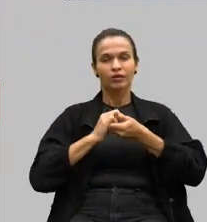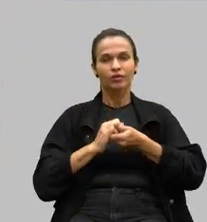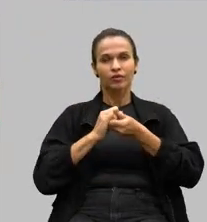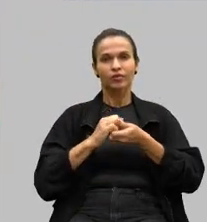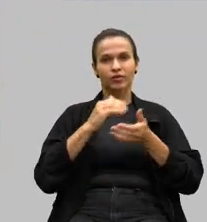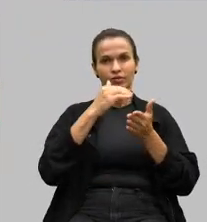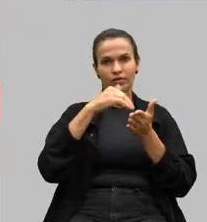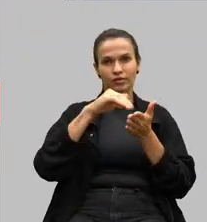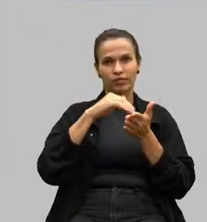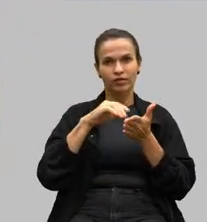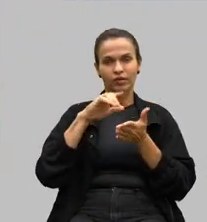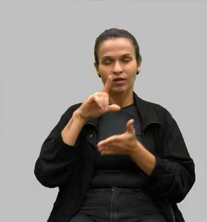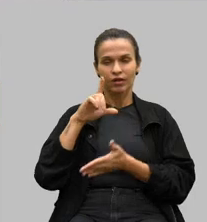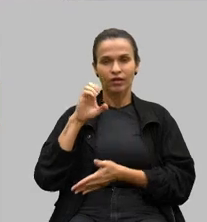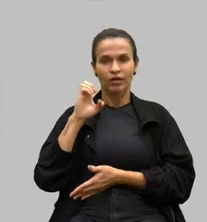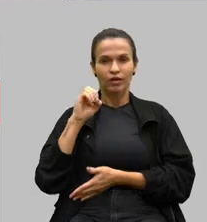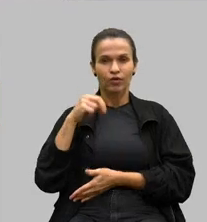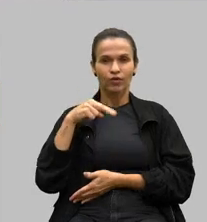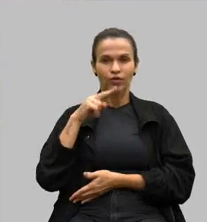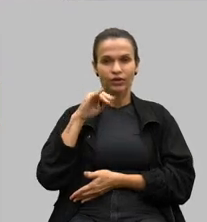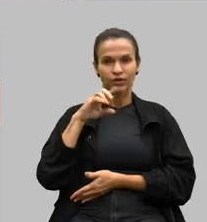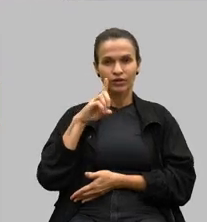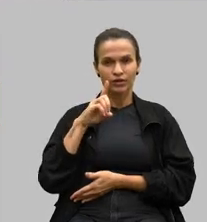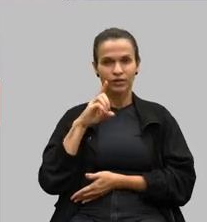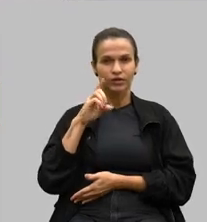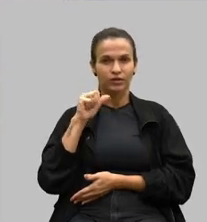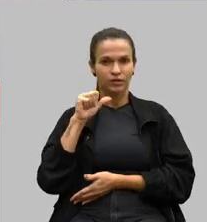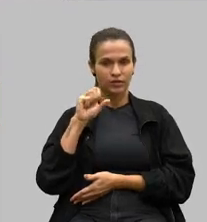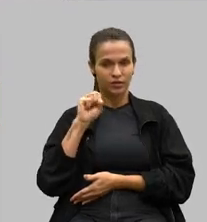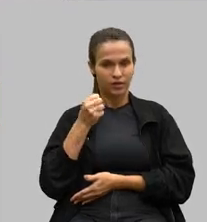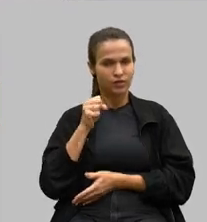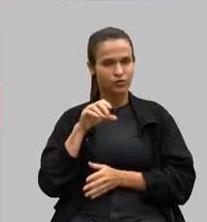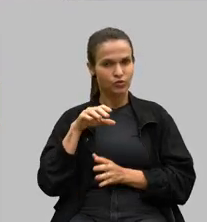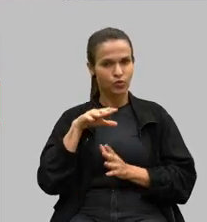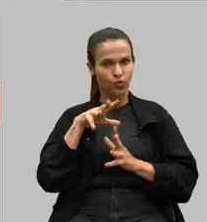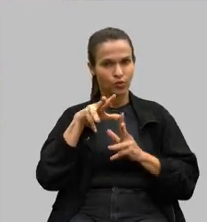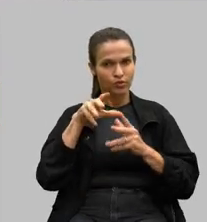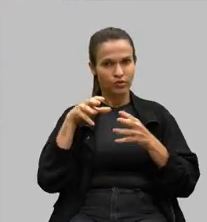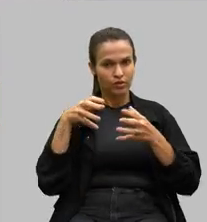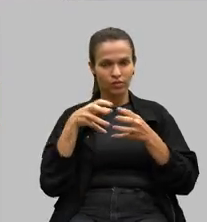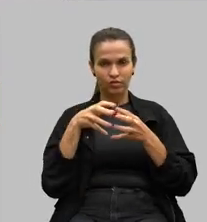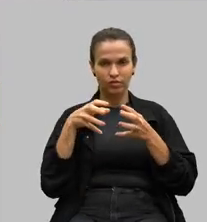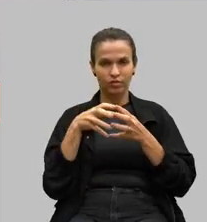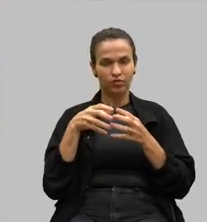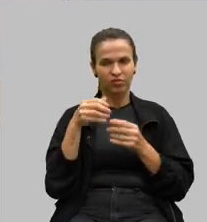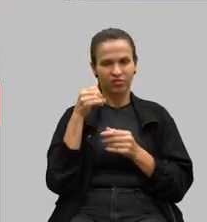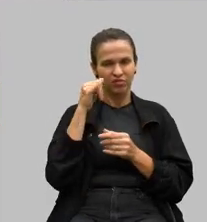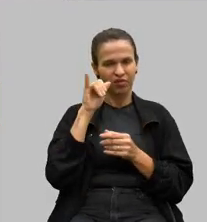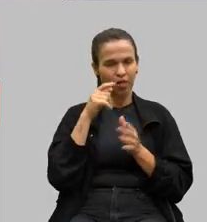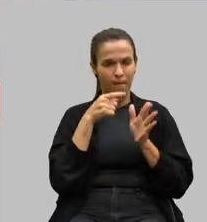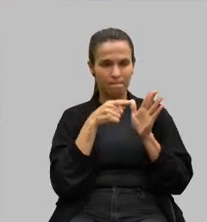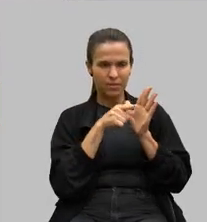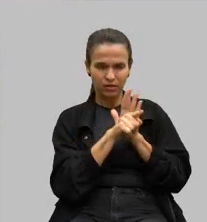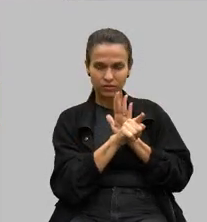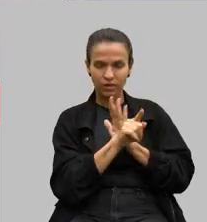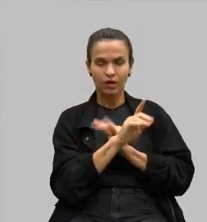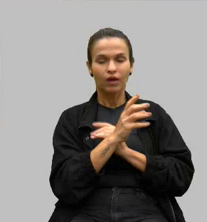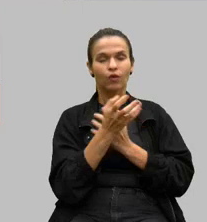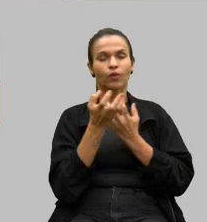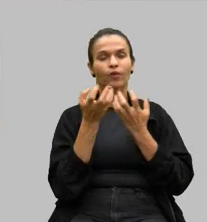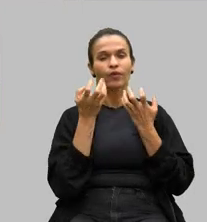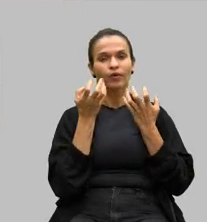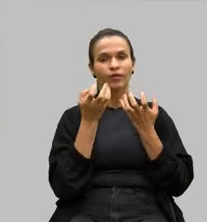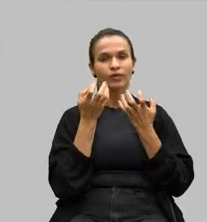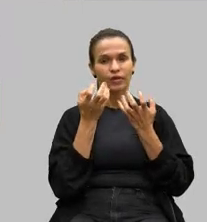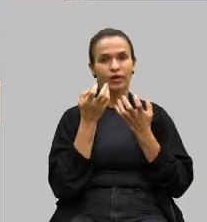Leônidas toda sua equipe Leonidas eu também não vou aqui fazer pergunta eu quero aqui